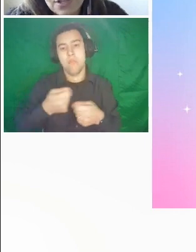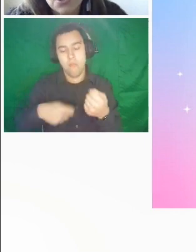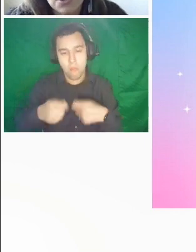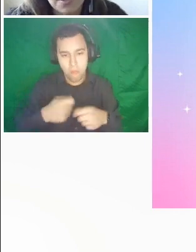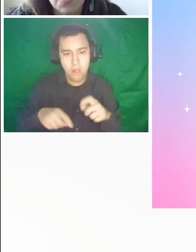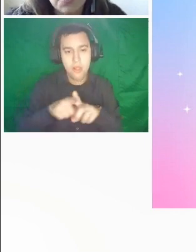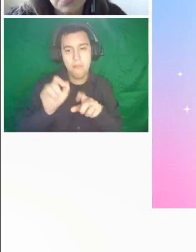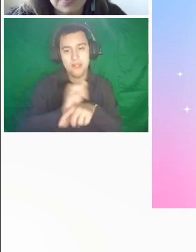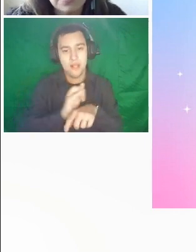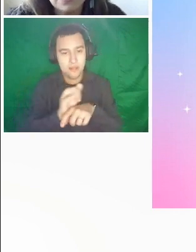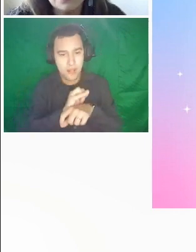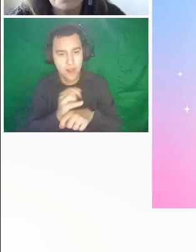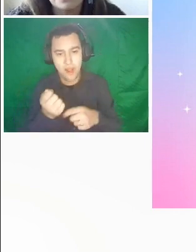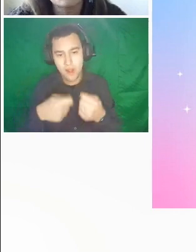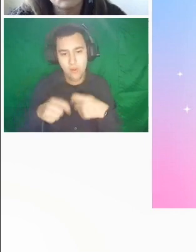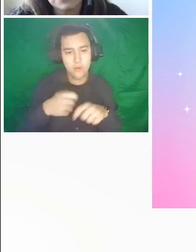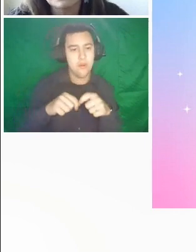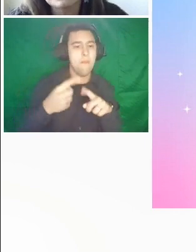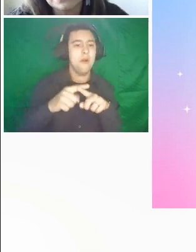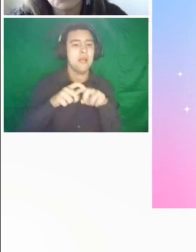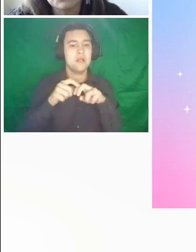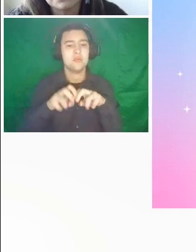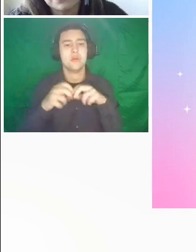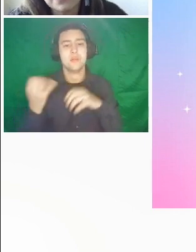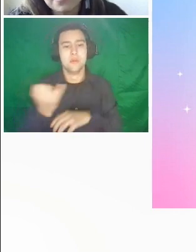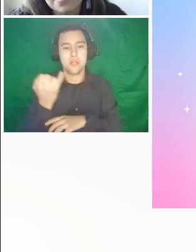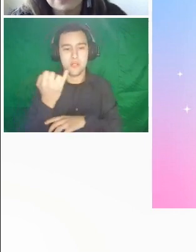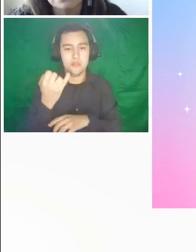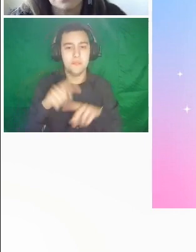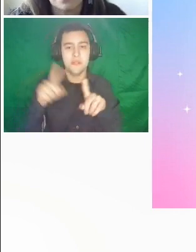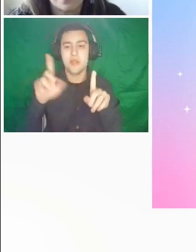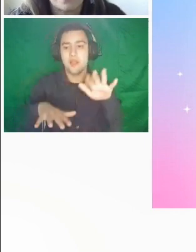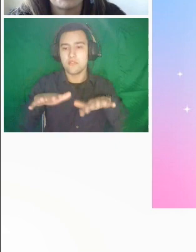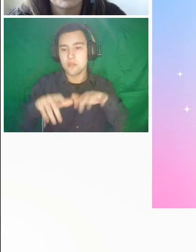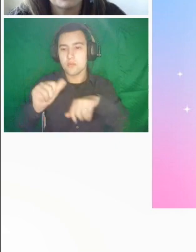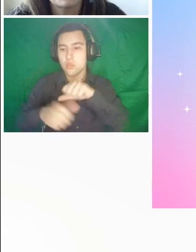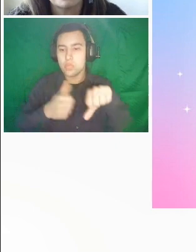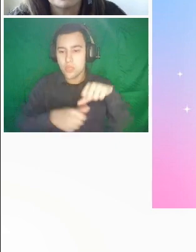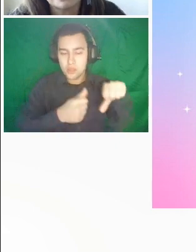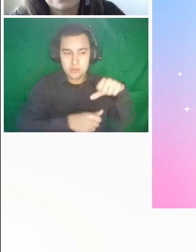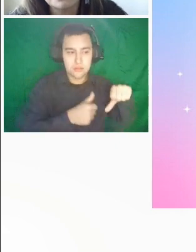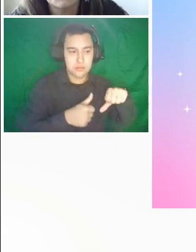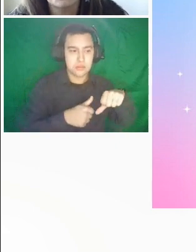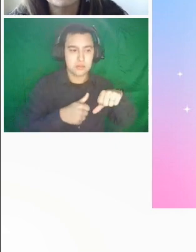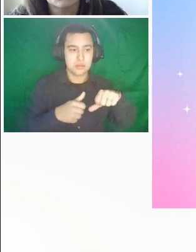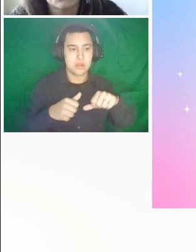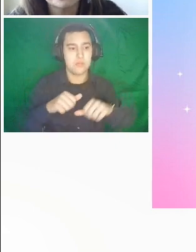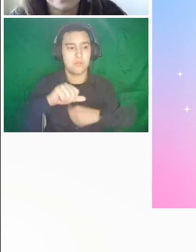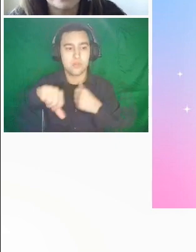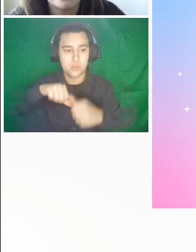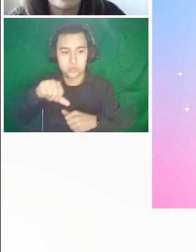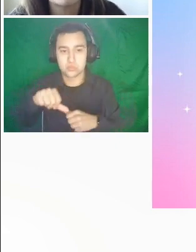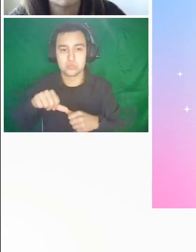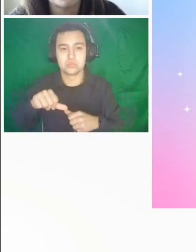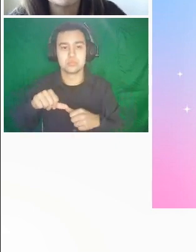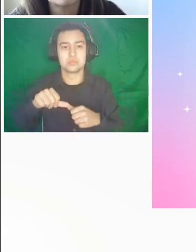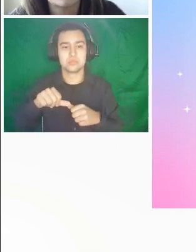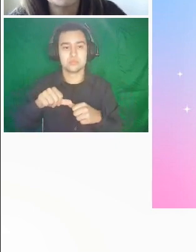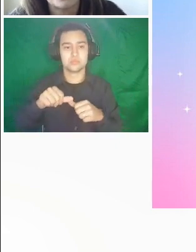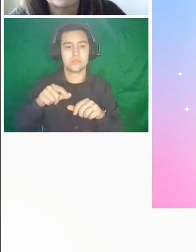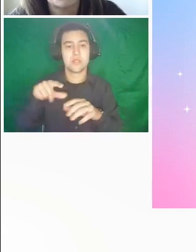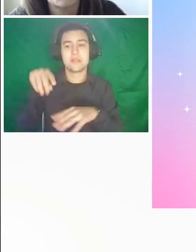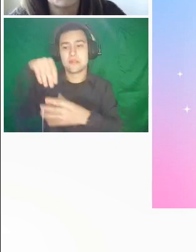estratégia de negócio né mas muitas vezes as mudanças eh essas transformações né as